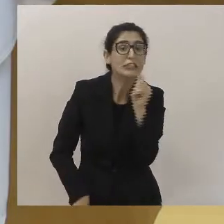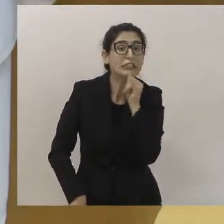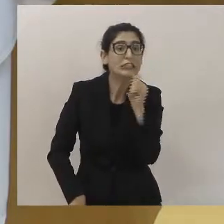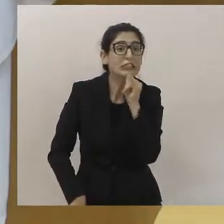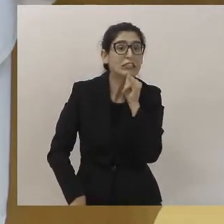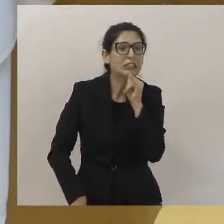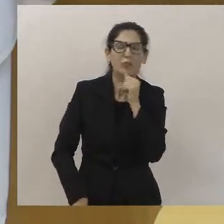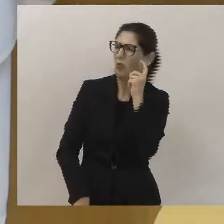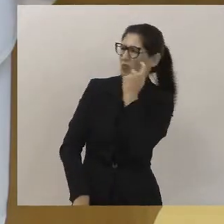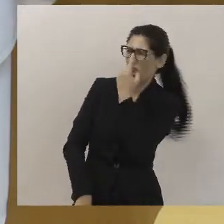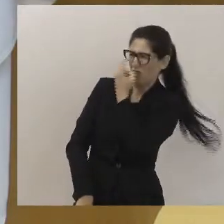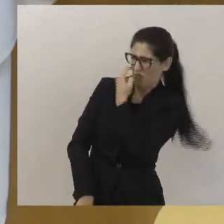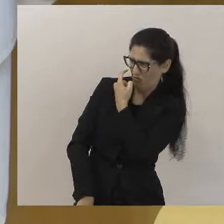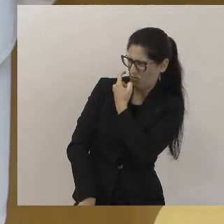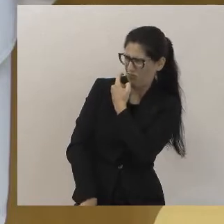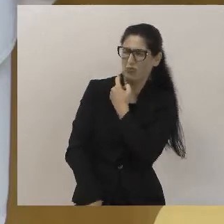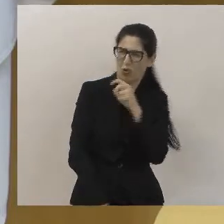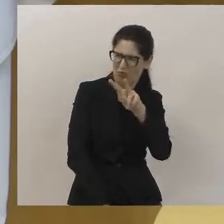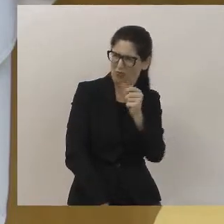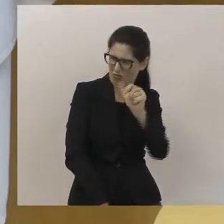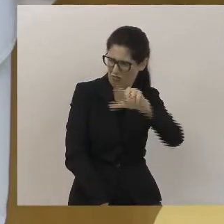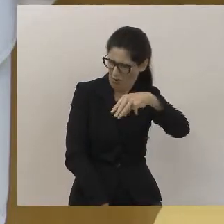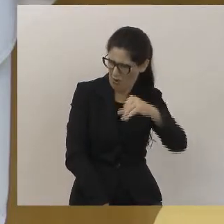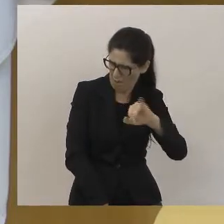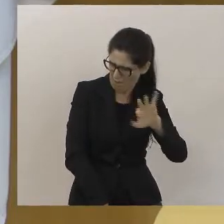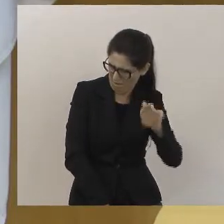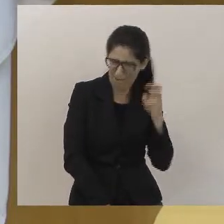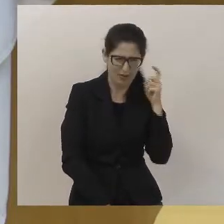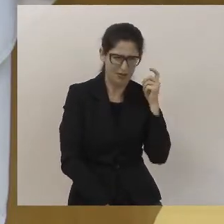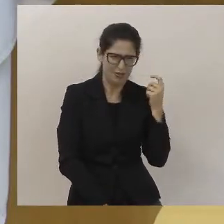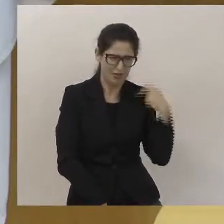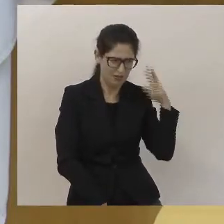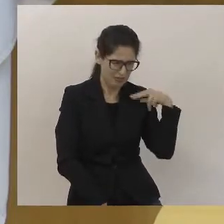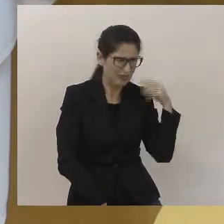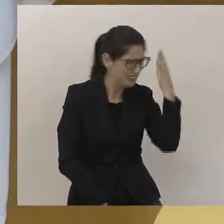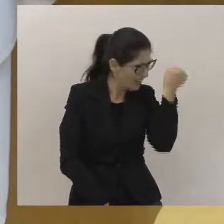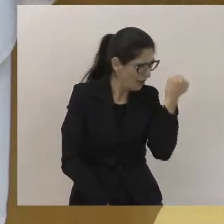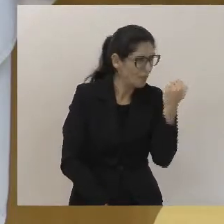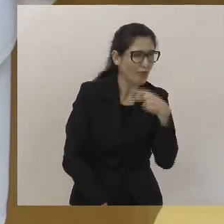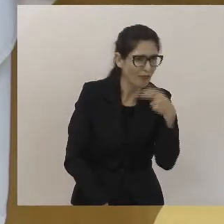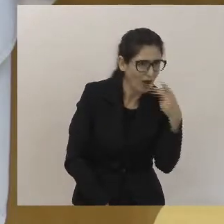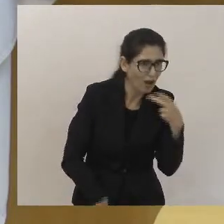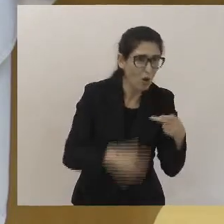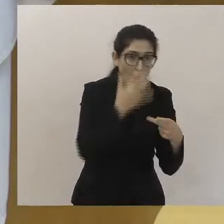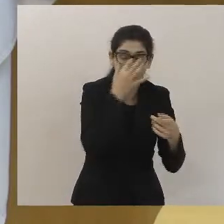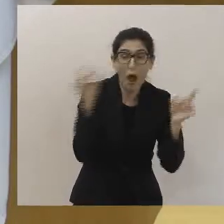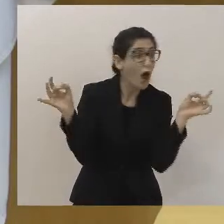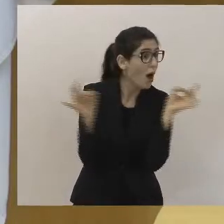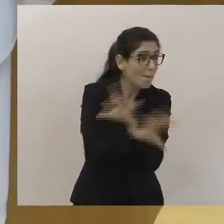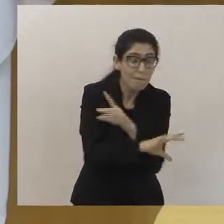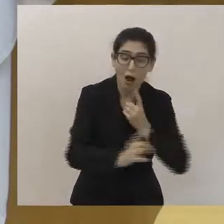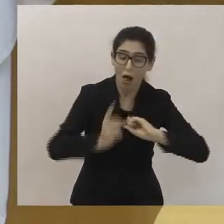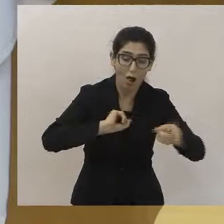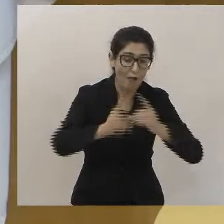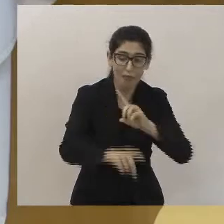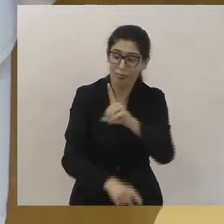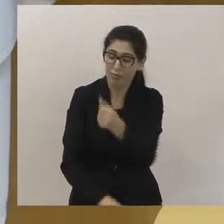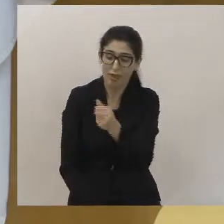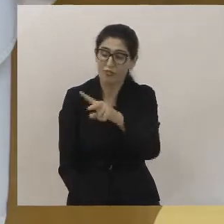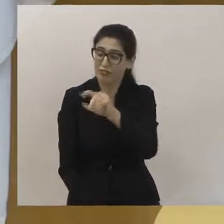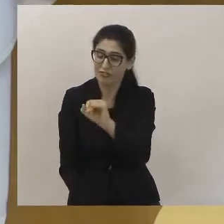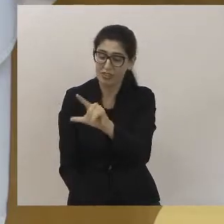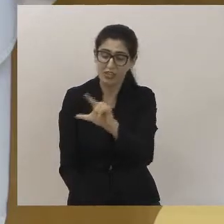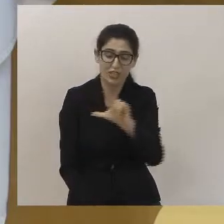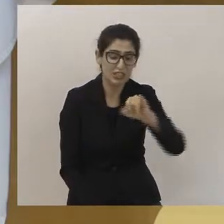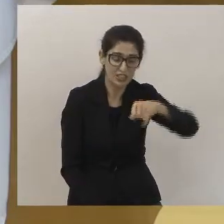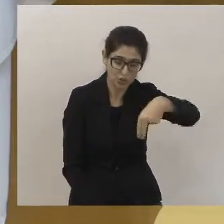vereador valmir cobrou que terminar aquele trecho de um quilômetro da avenida davi lino é para ligar